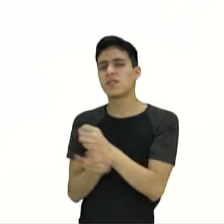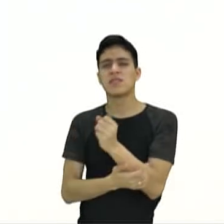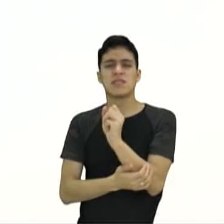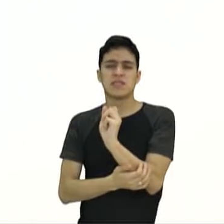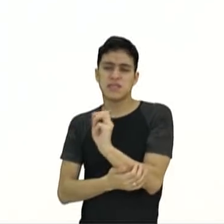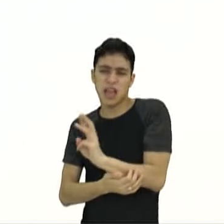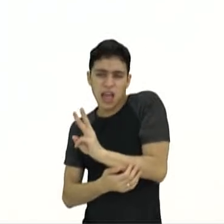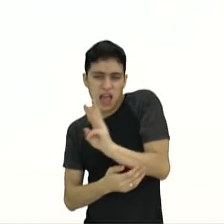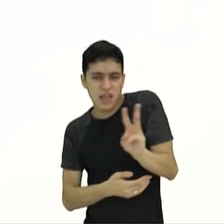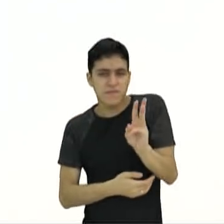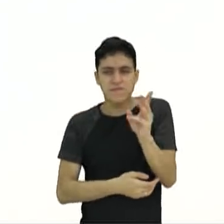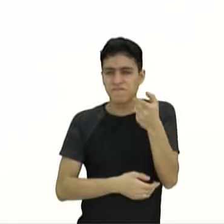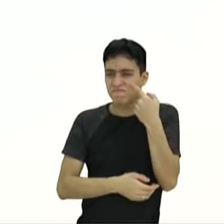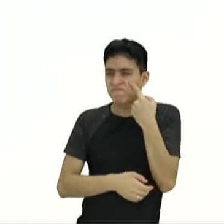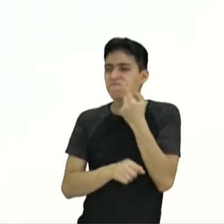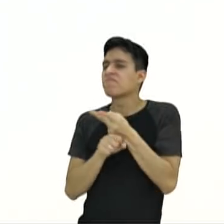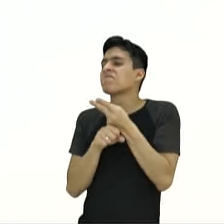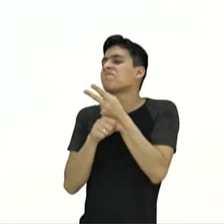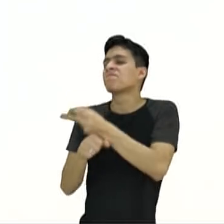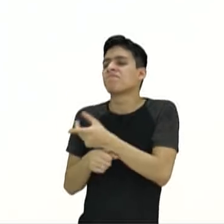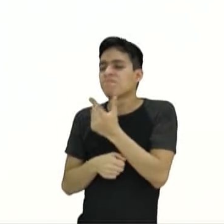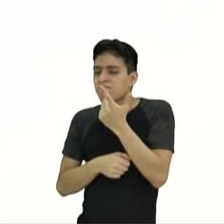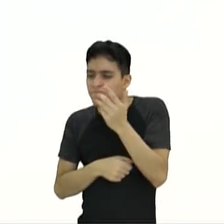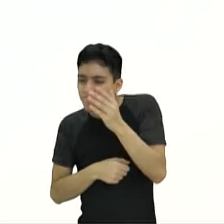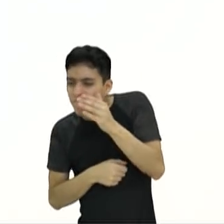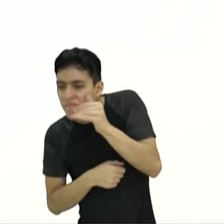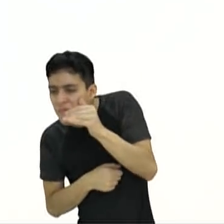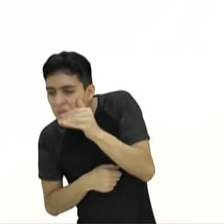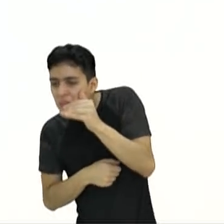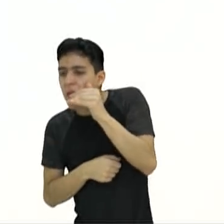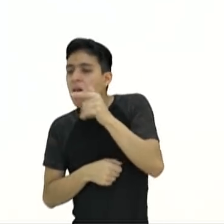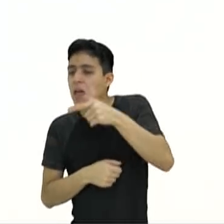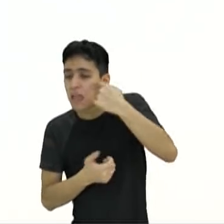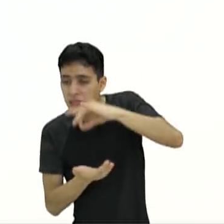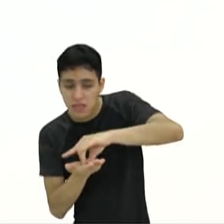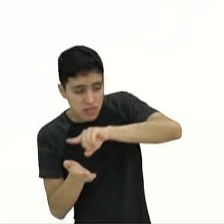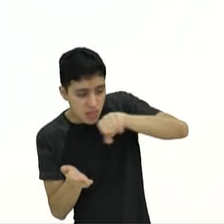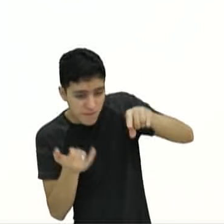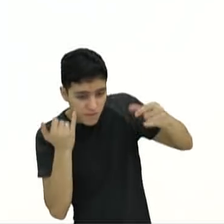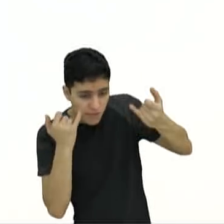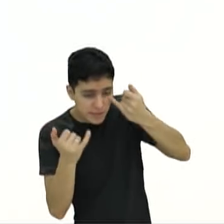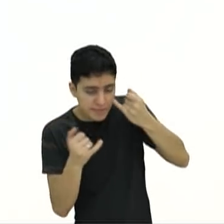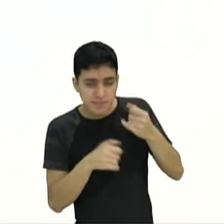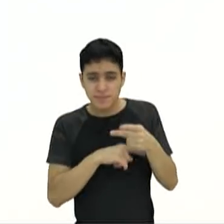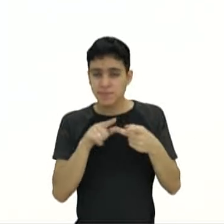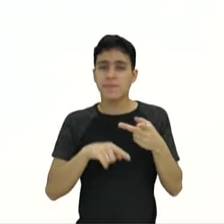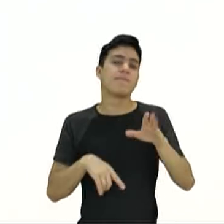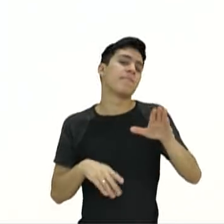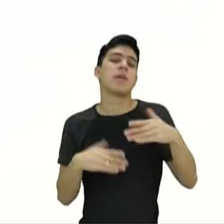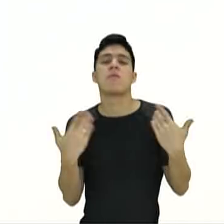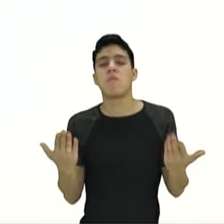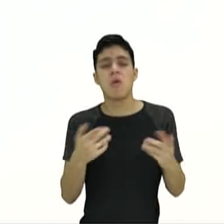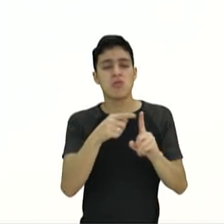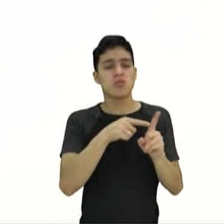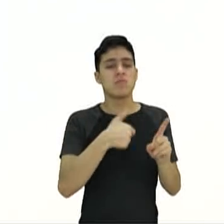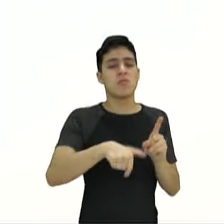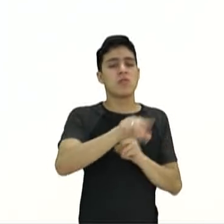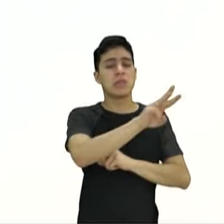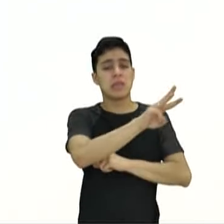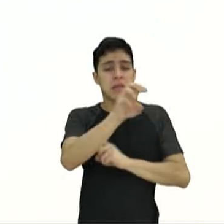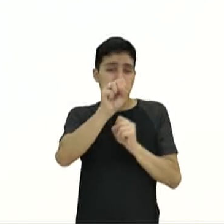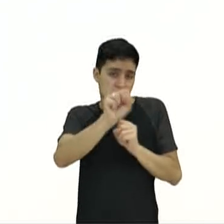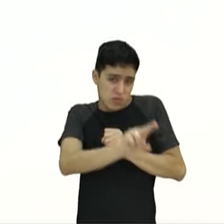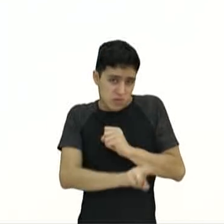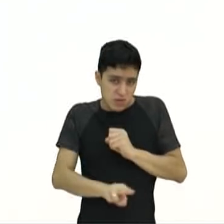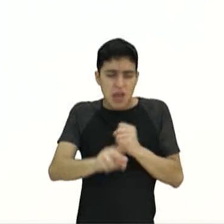sites também, que têm esse tipo de informação para conferir. E a letra B, que outro tipo de site é possível